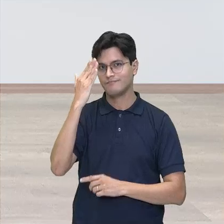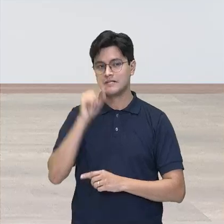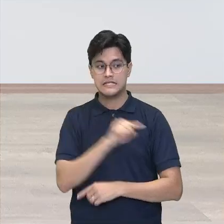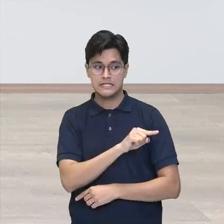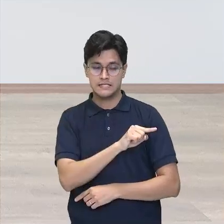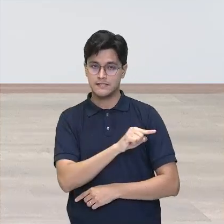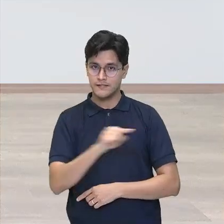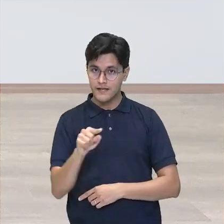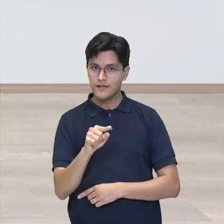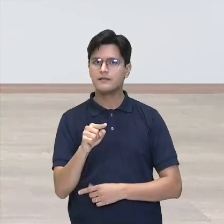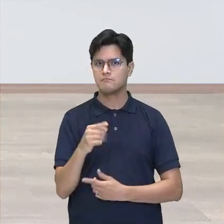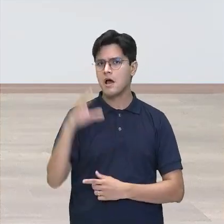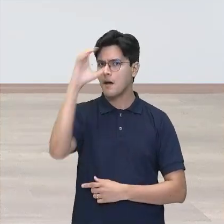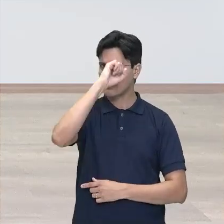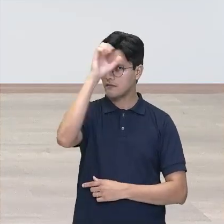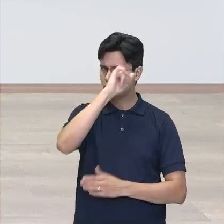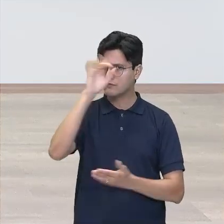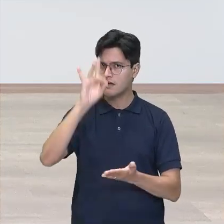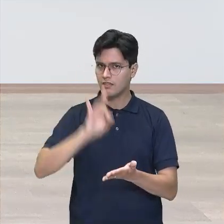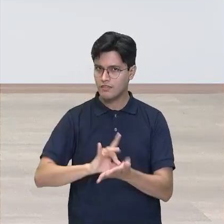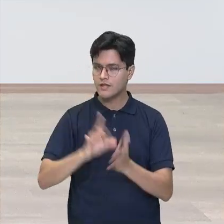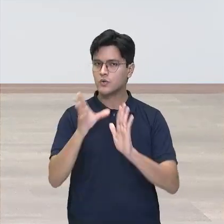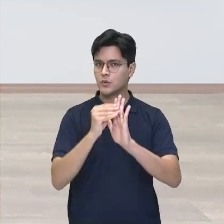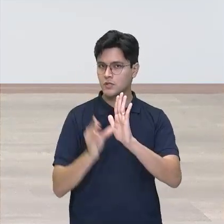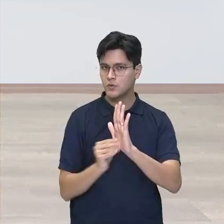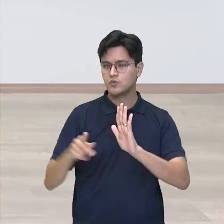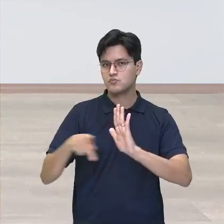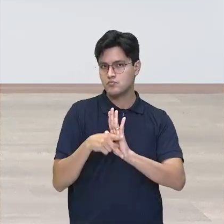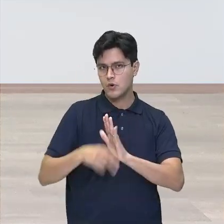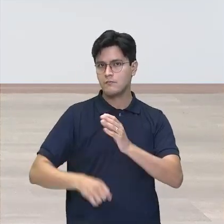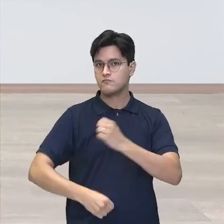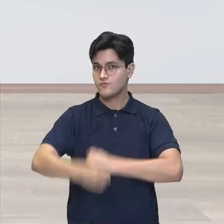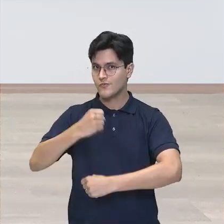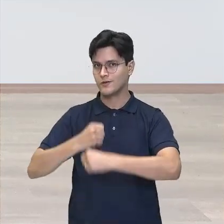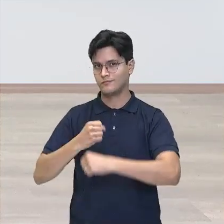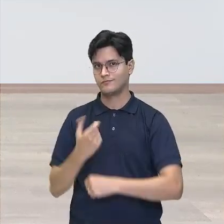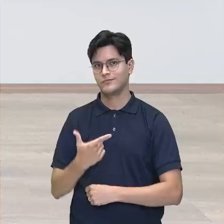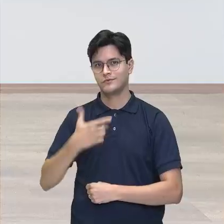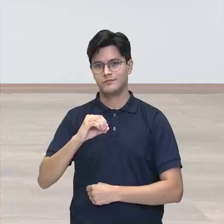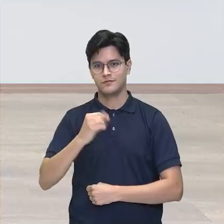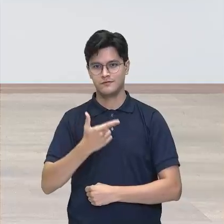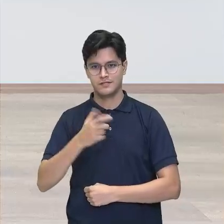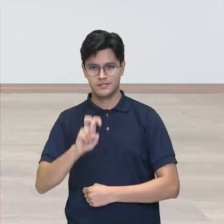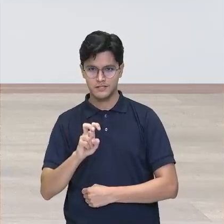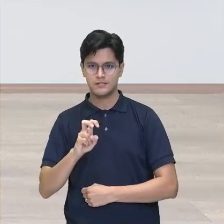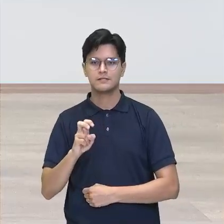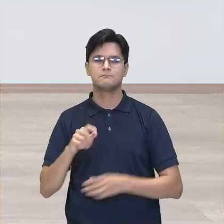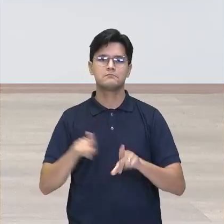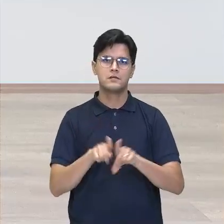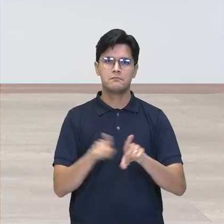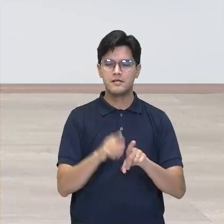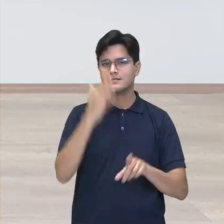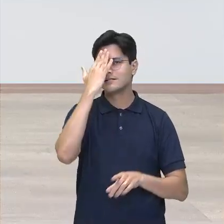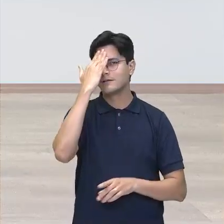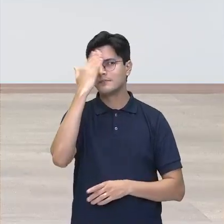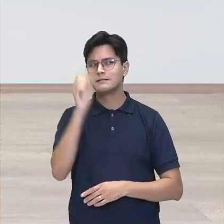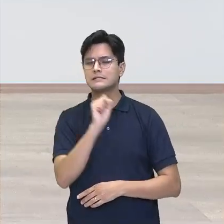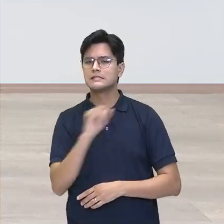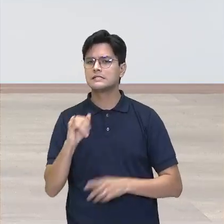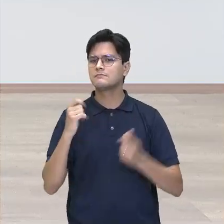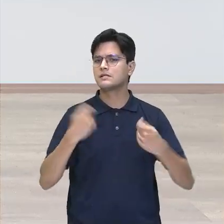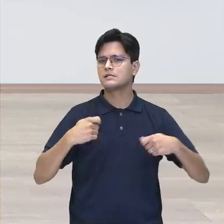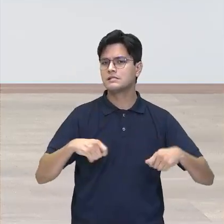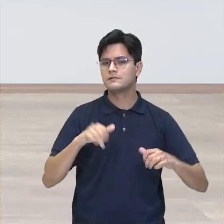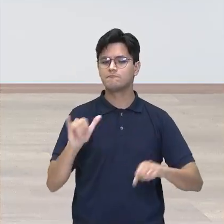de intervenção e outras estratégias para melhorar, né, aquilo que, de repente, não se alcançou no ano letivo